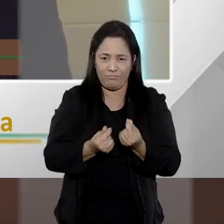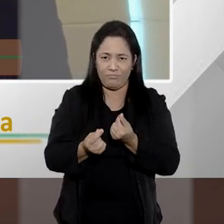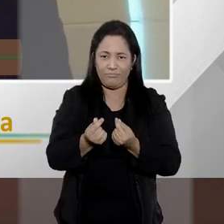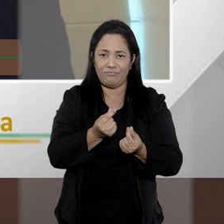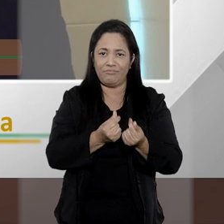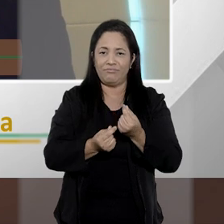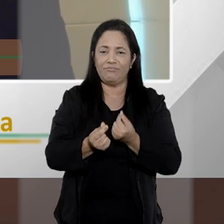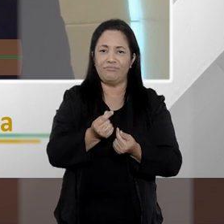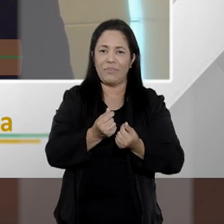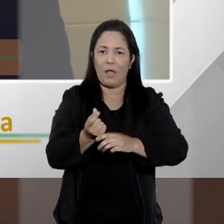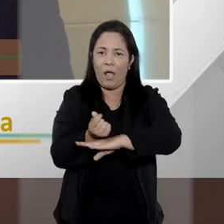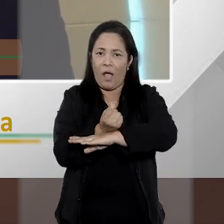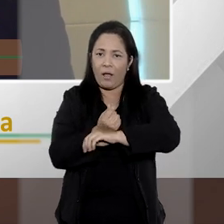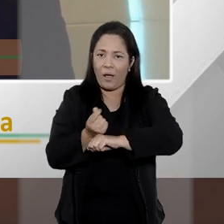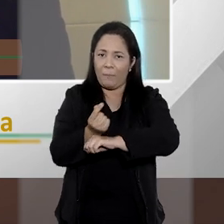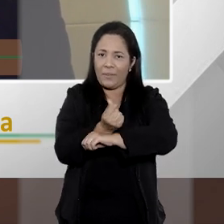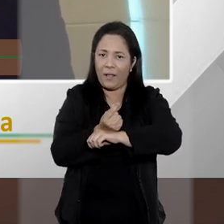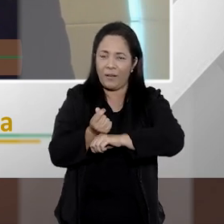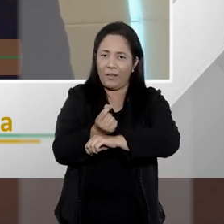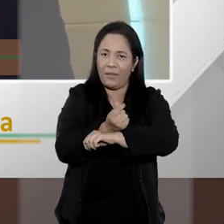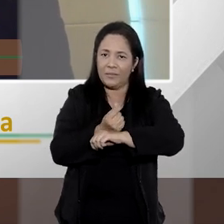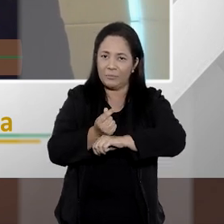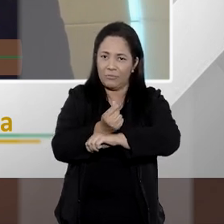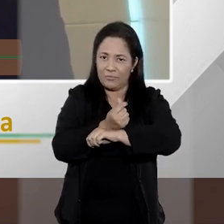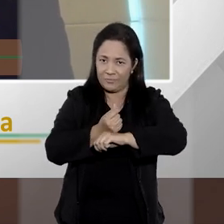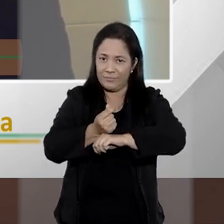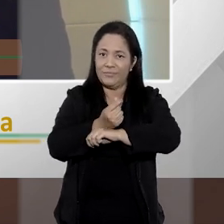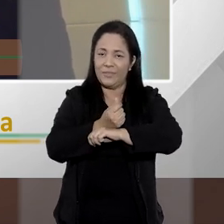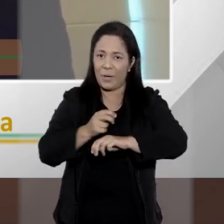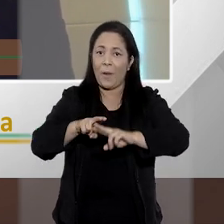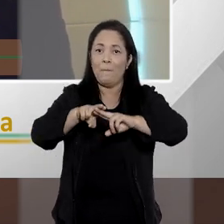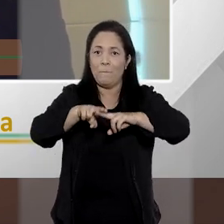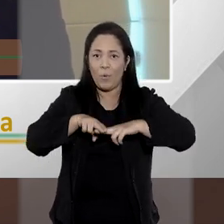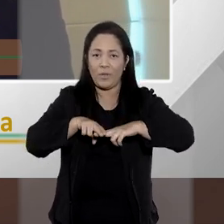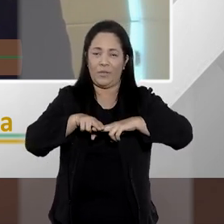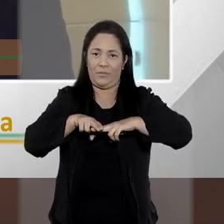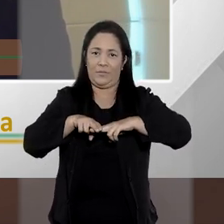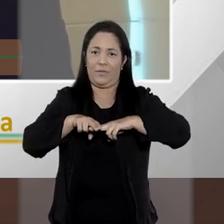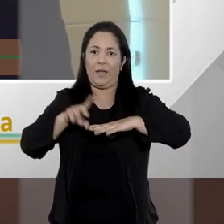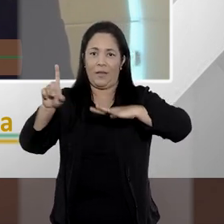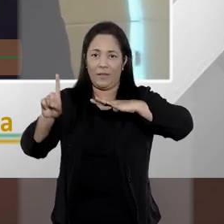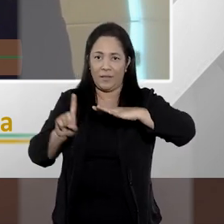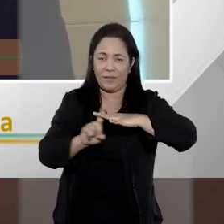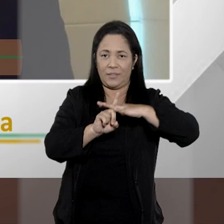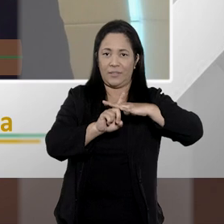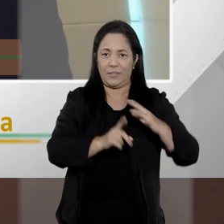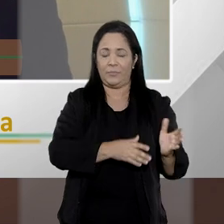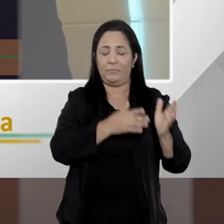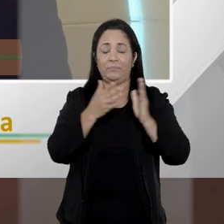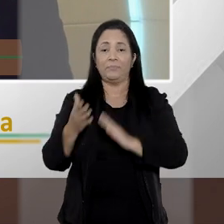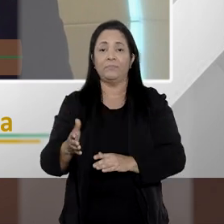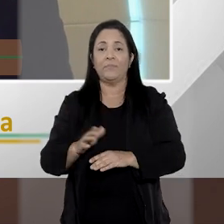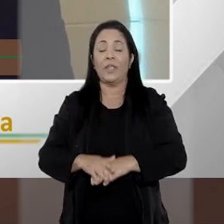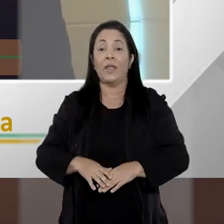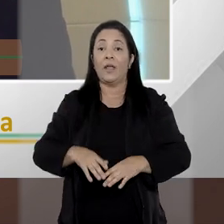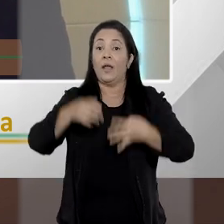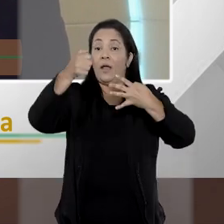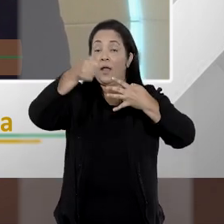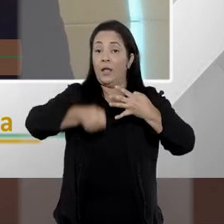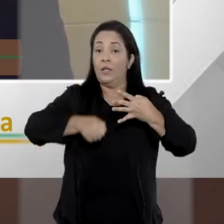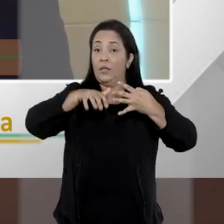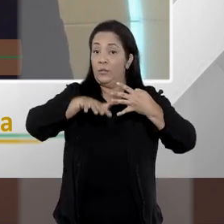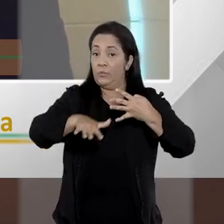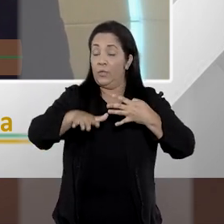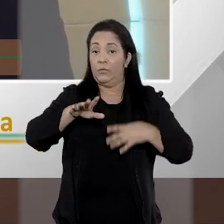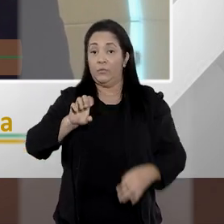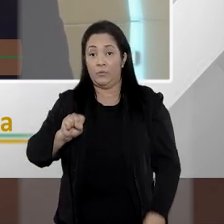ligado a esse viés humano no sentido da ressocialização. E aí, falando sobre faltas graves e a jurisprudência